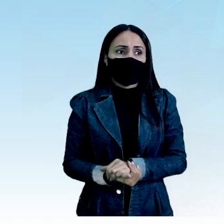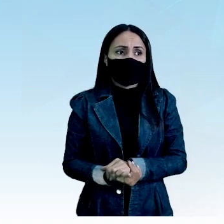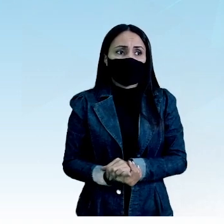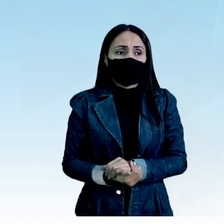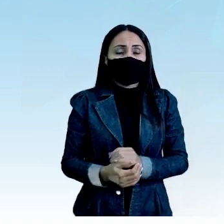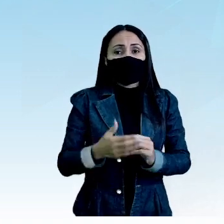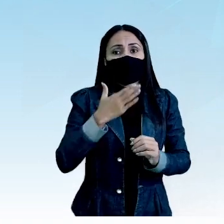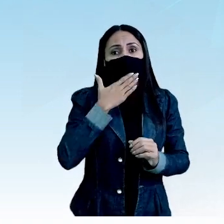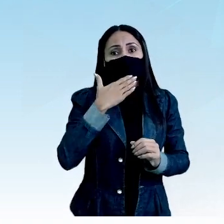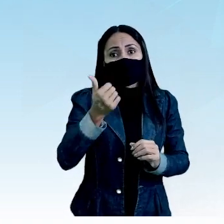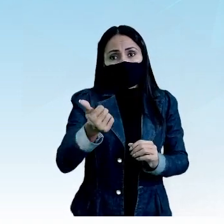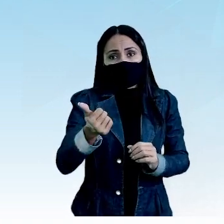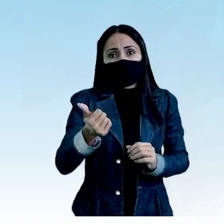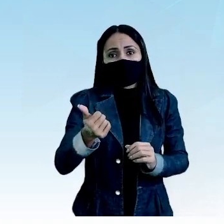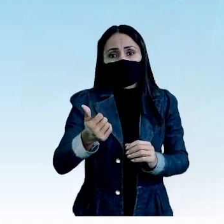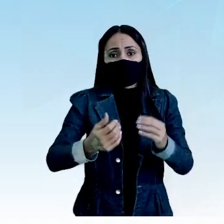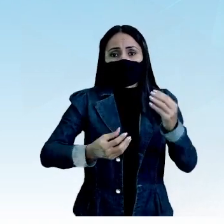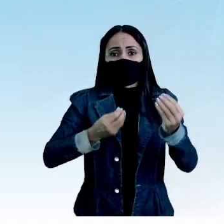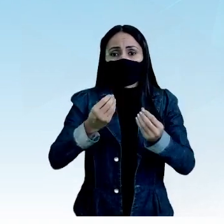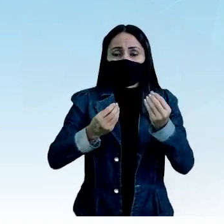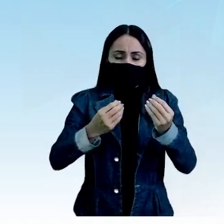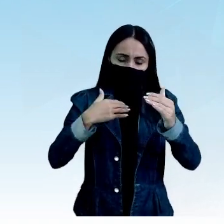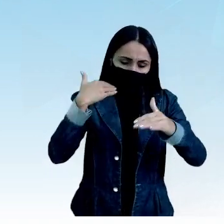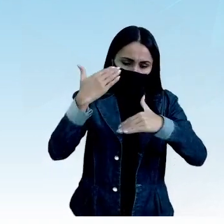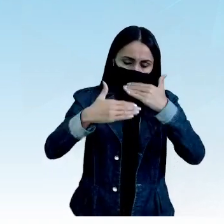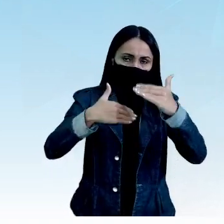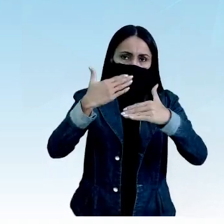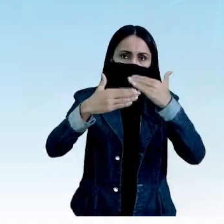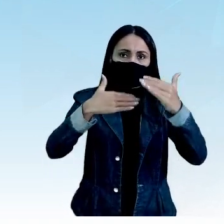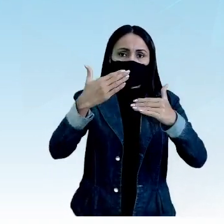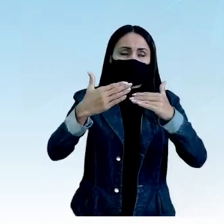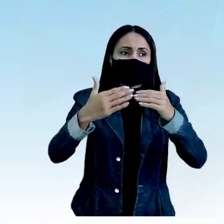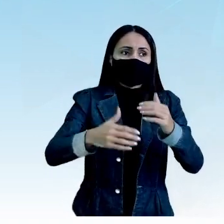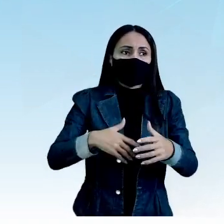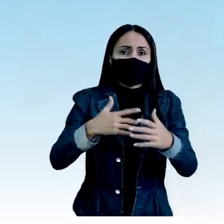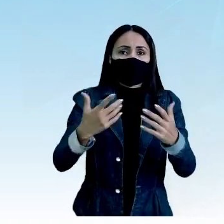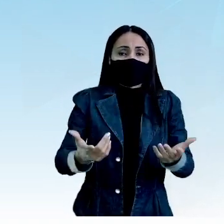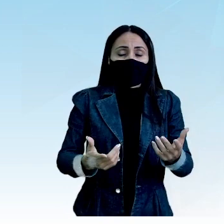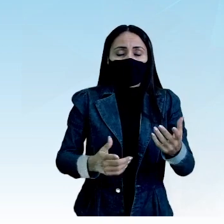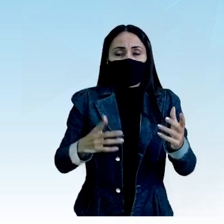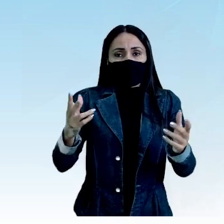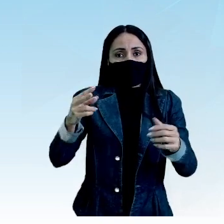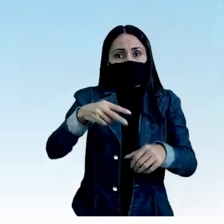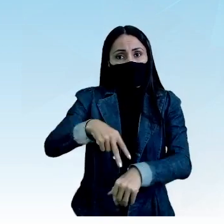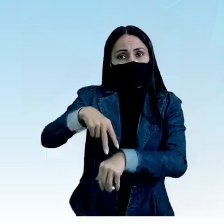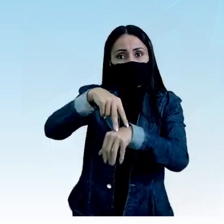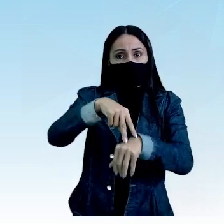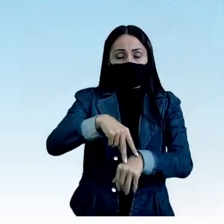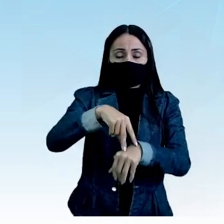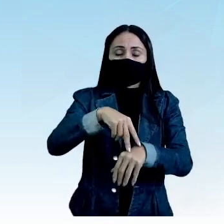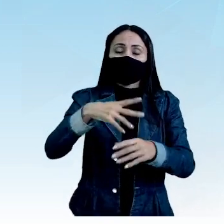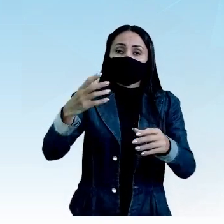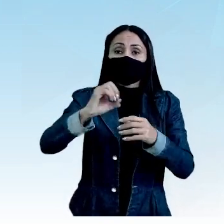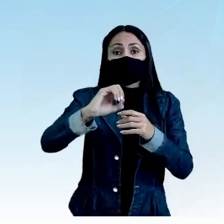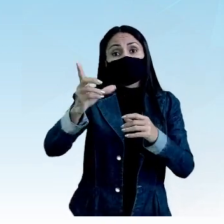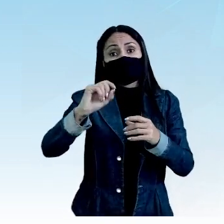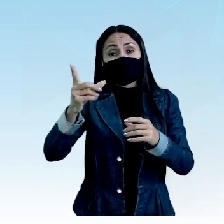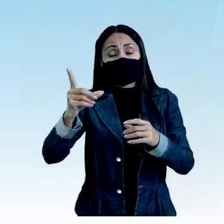melhor como foi construída a identidade do boneco de Olinda, né? Que você